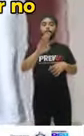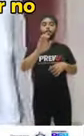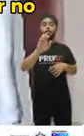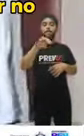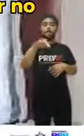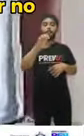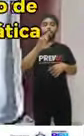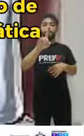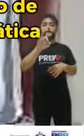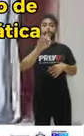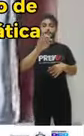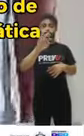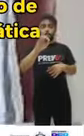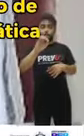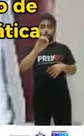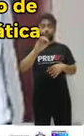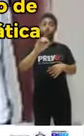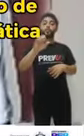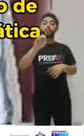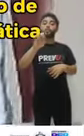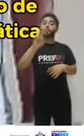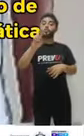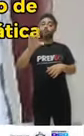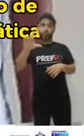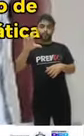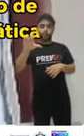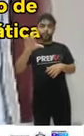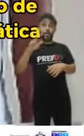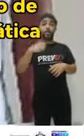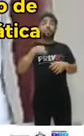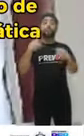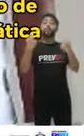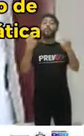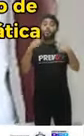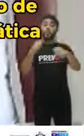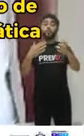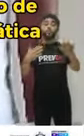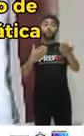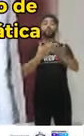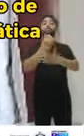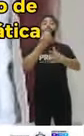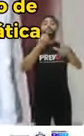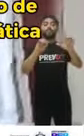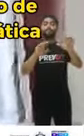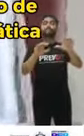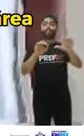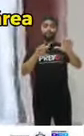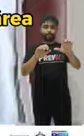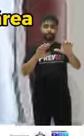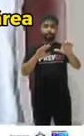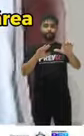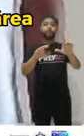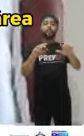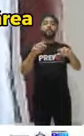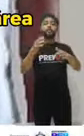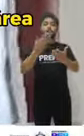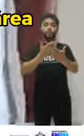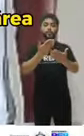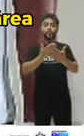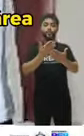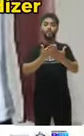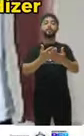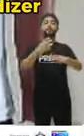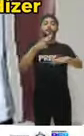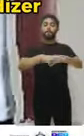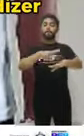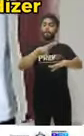no vestibular e estou cursando o curso de licenciatura em matemática. E já estou atuando